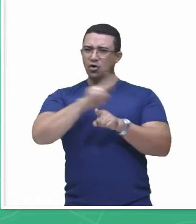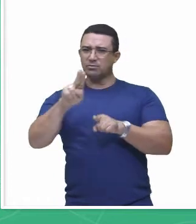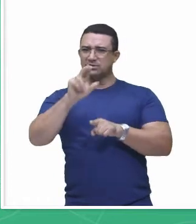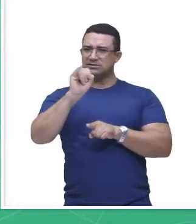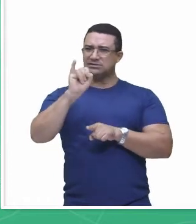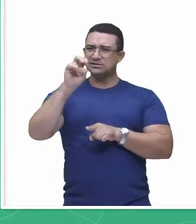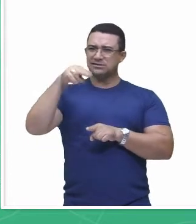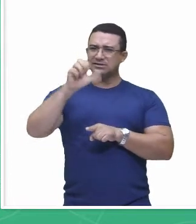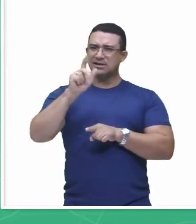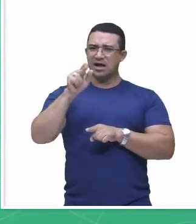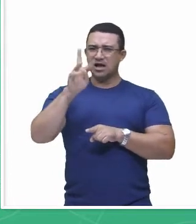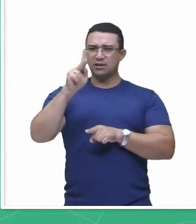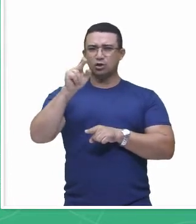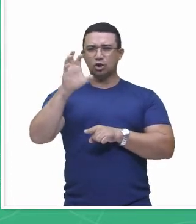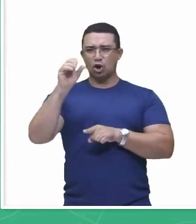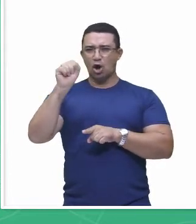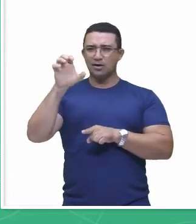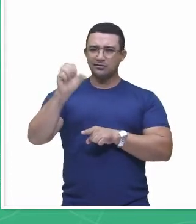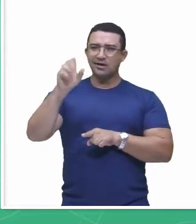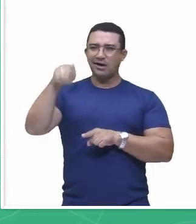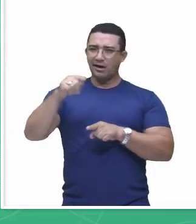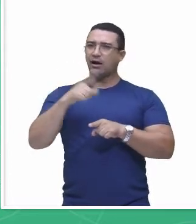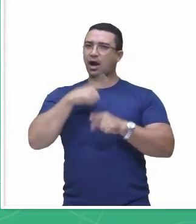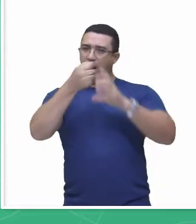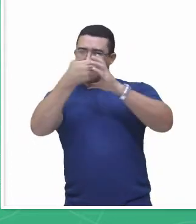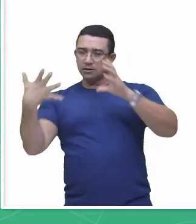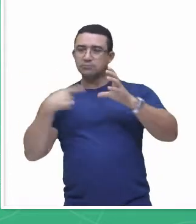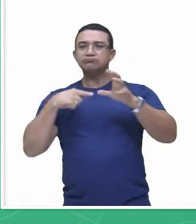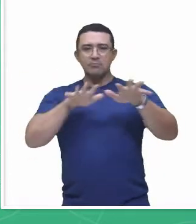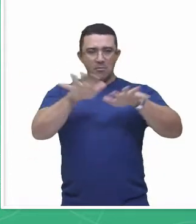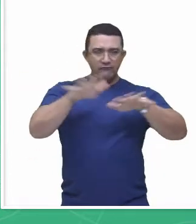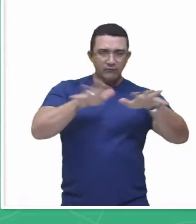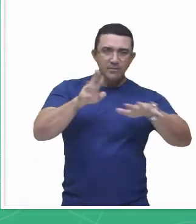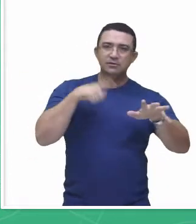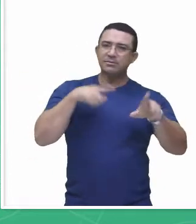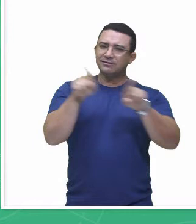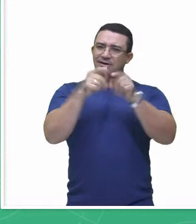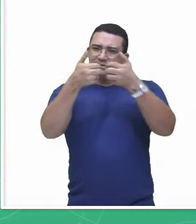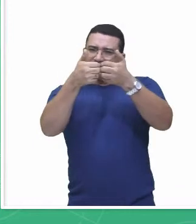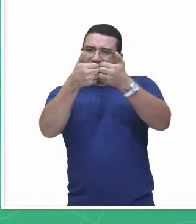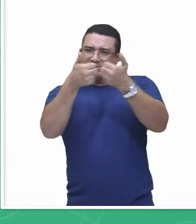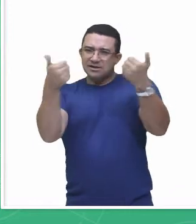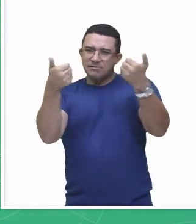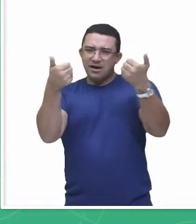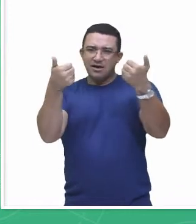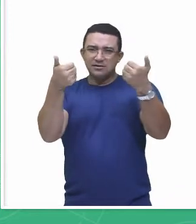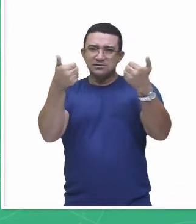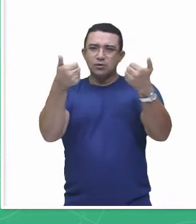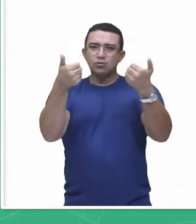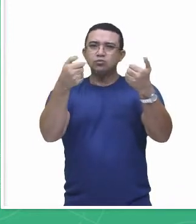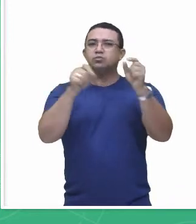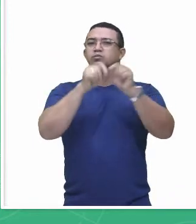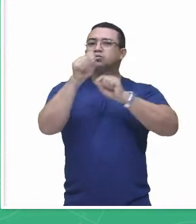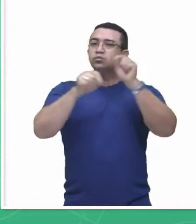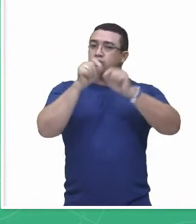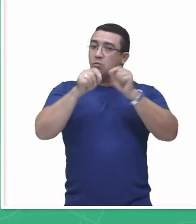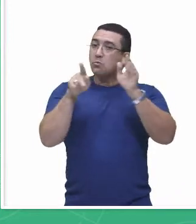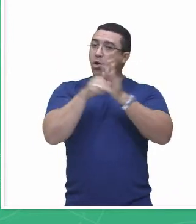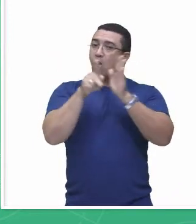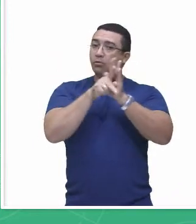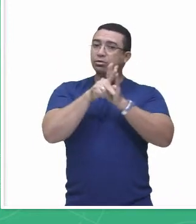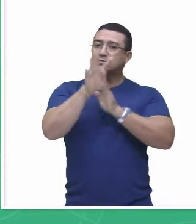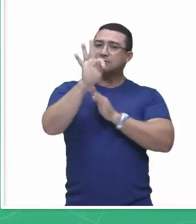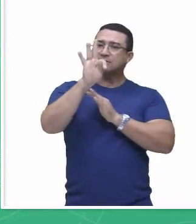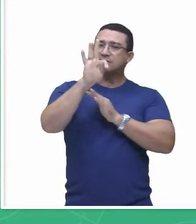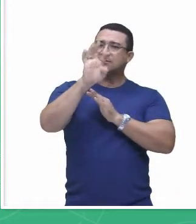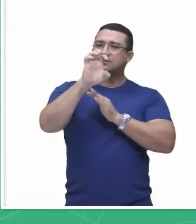como característica ser imóvel e possuir uma pequena separação com o tecido conjuntivo fibroso